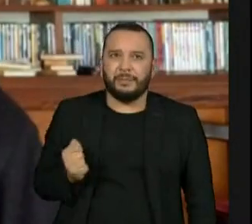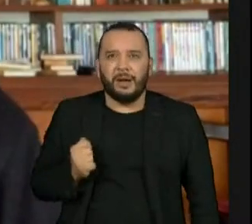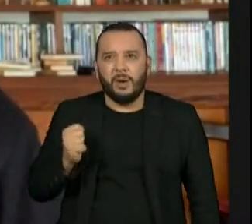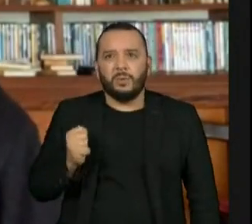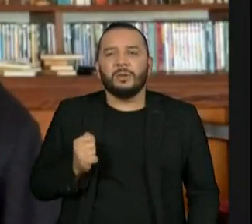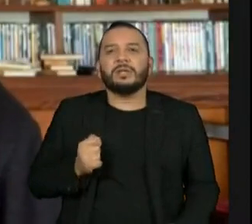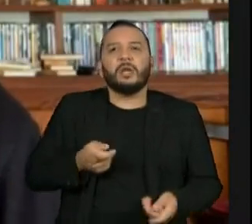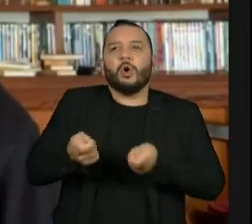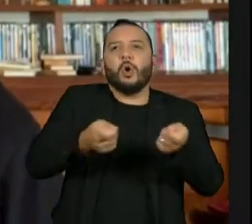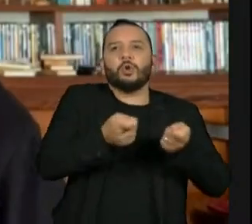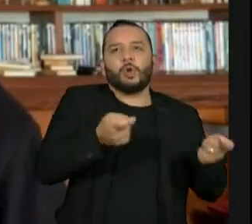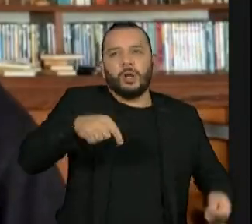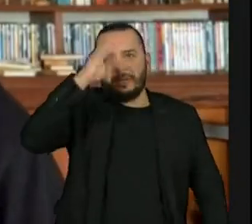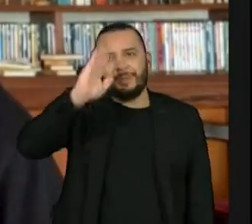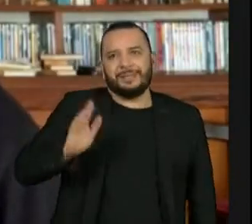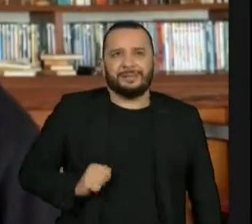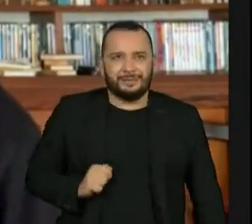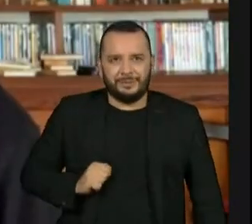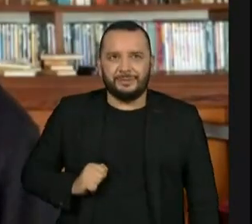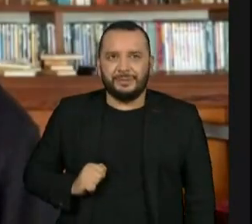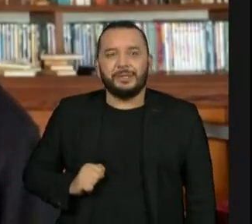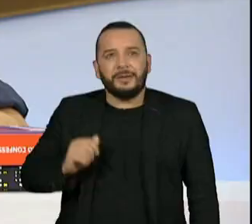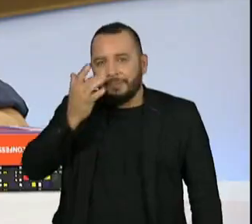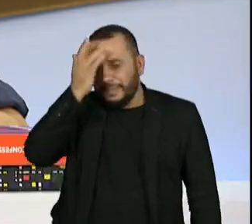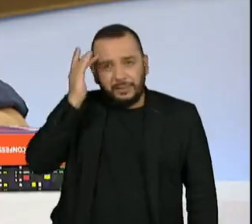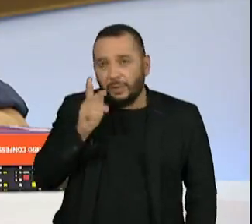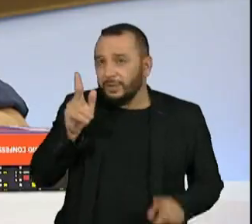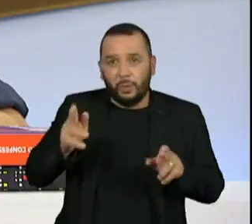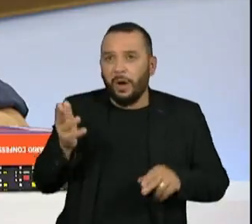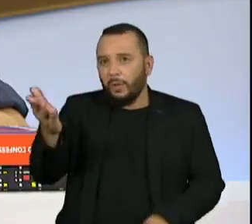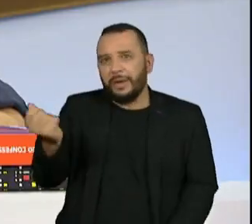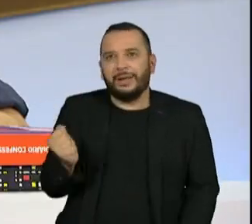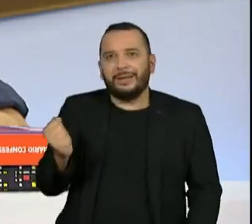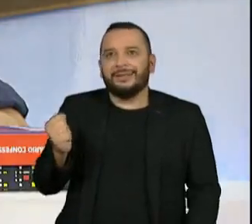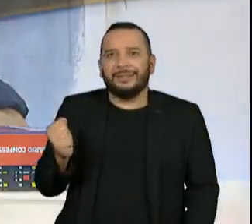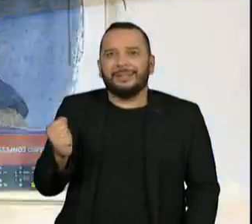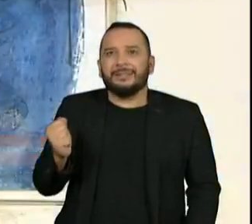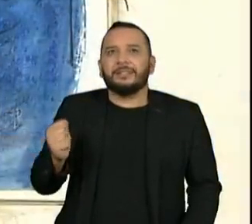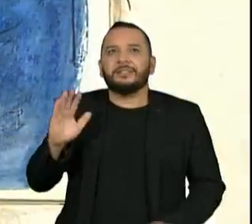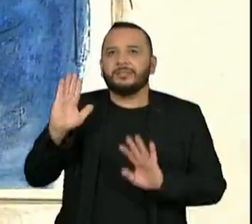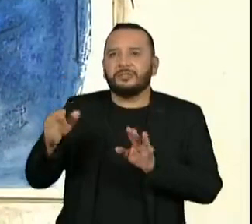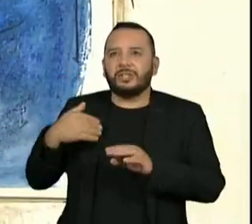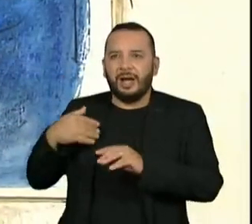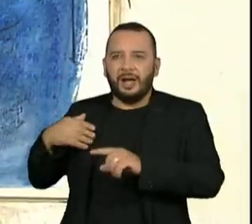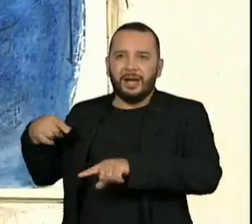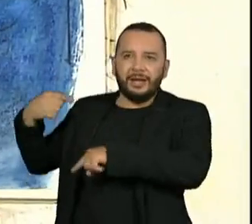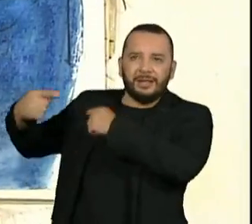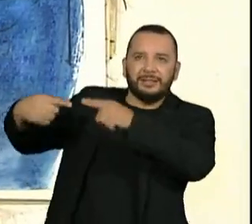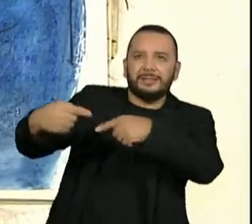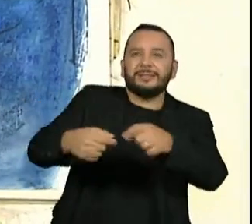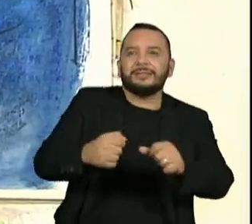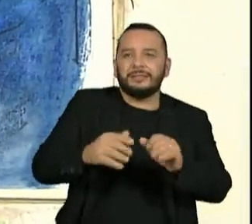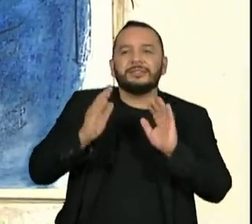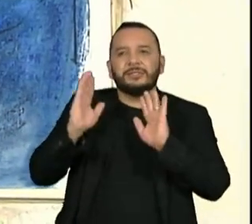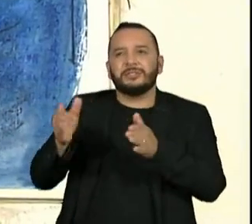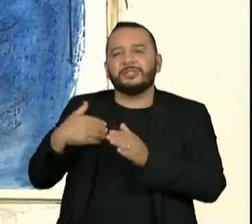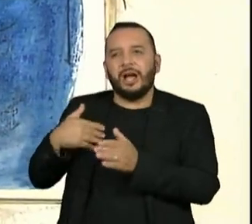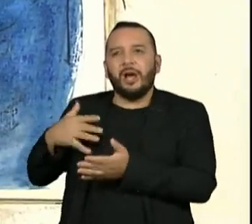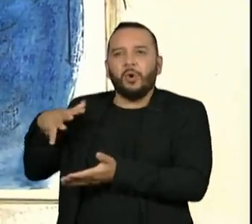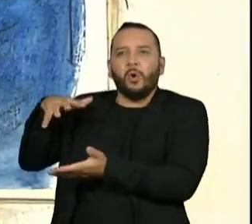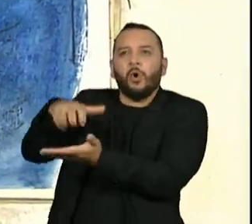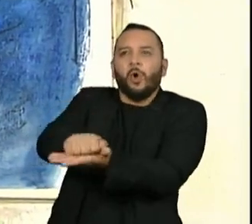dirigiria o Brasil, formada por pessoas como ele, que eram descendentes dos primeiríssimos colonizadores,